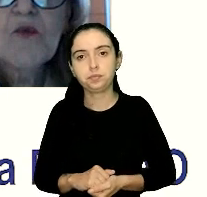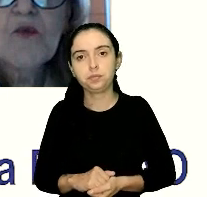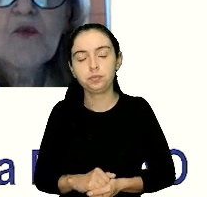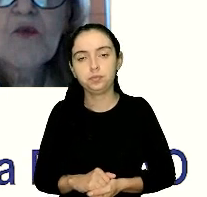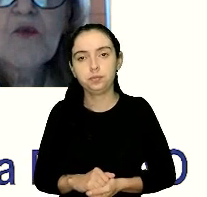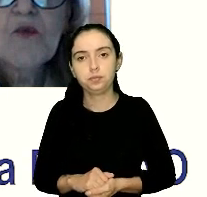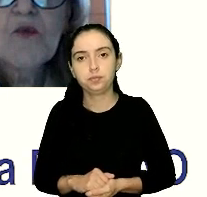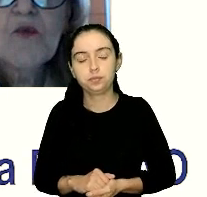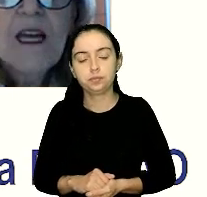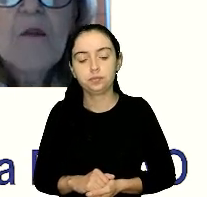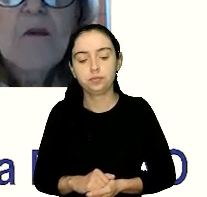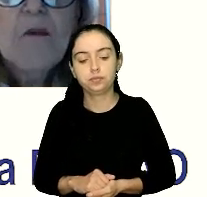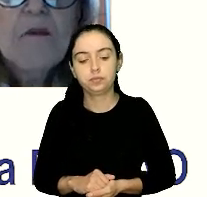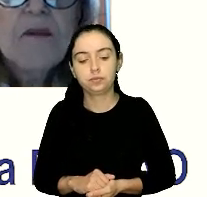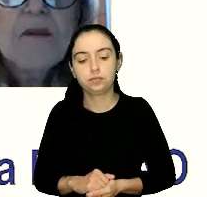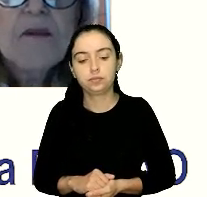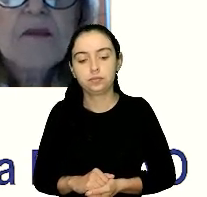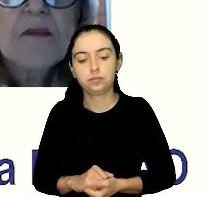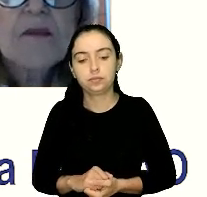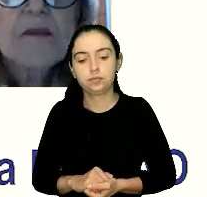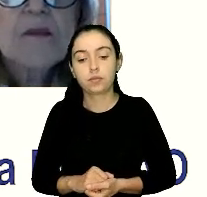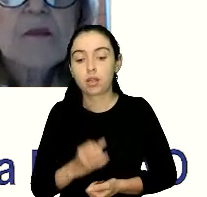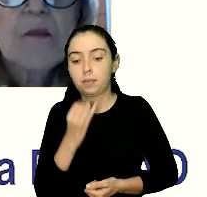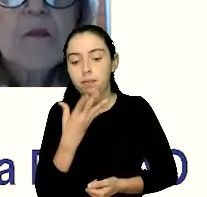home office, né? Bom,